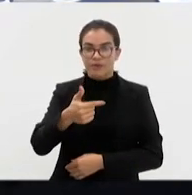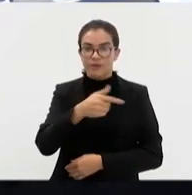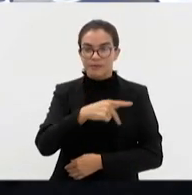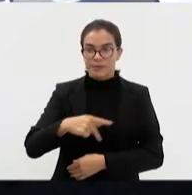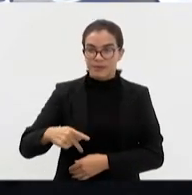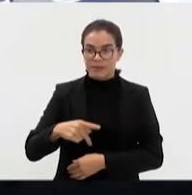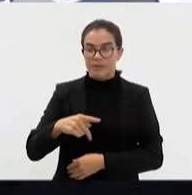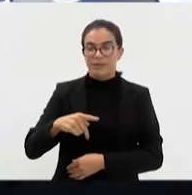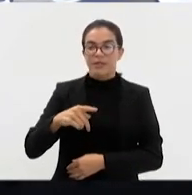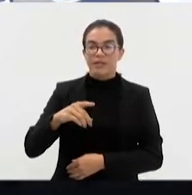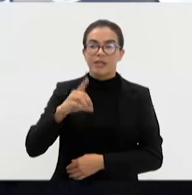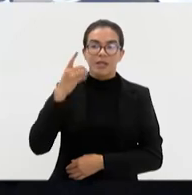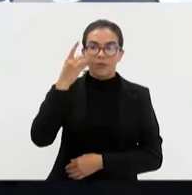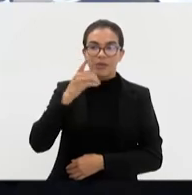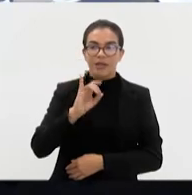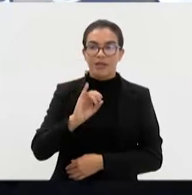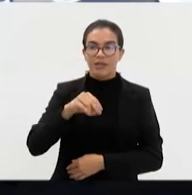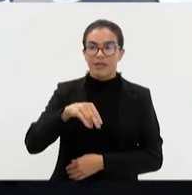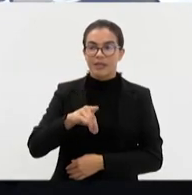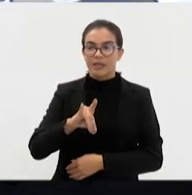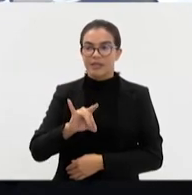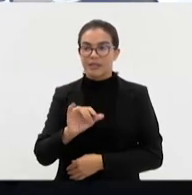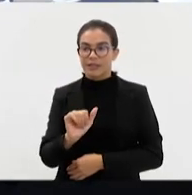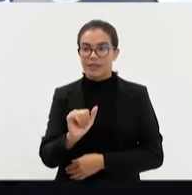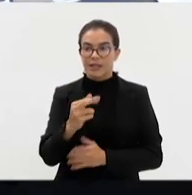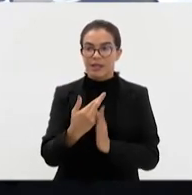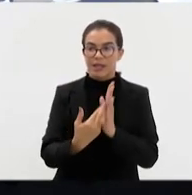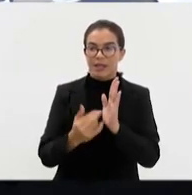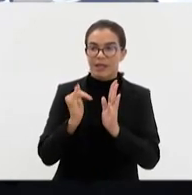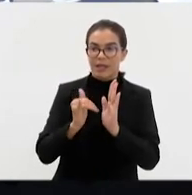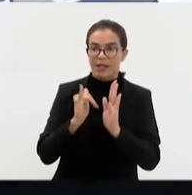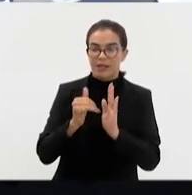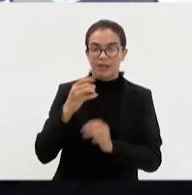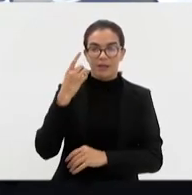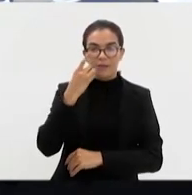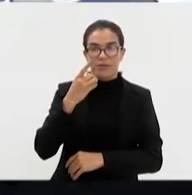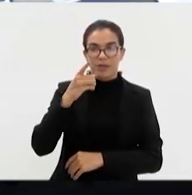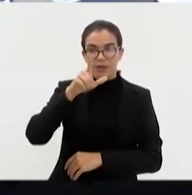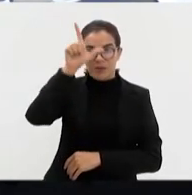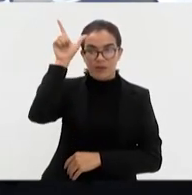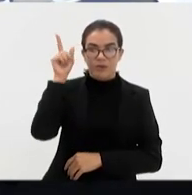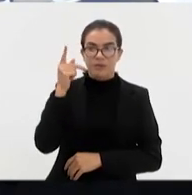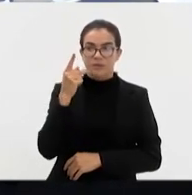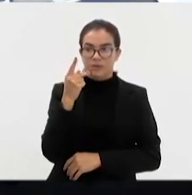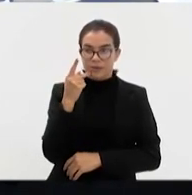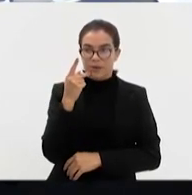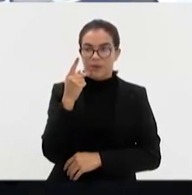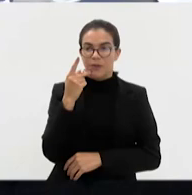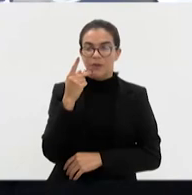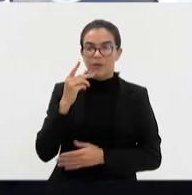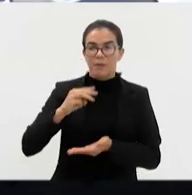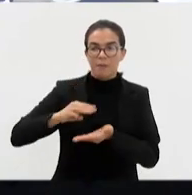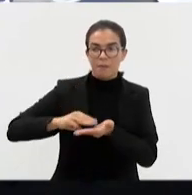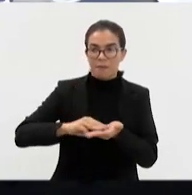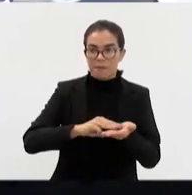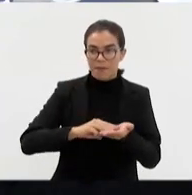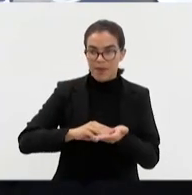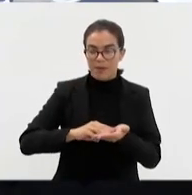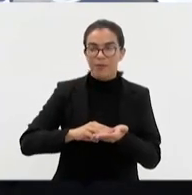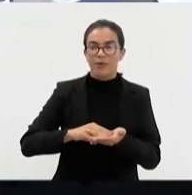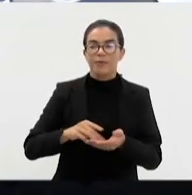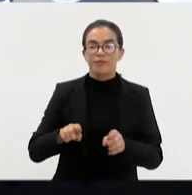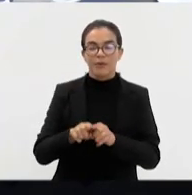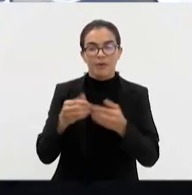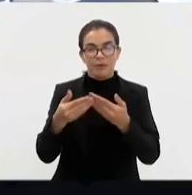vice-presidente, deputada Índia Armelau, relator, deputado Luiz Paulo, membro efetivo. Dou